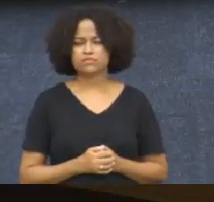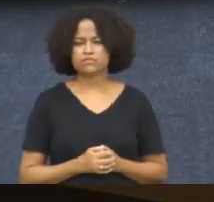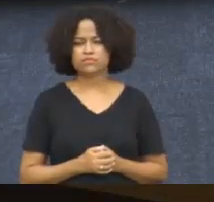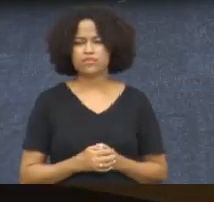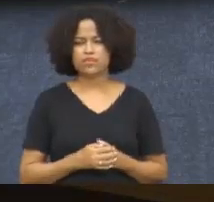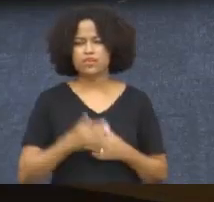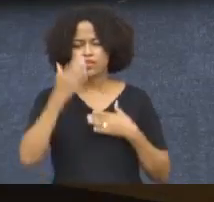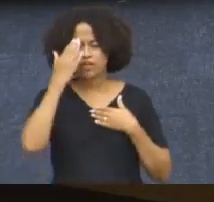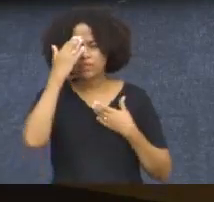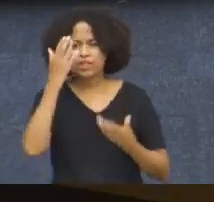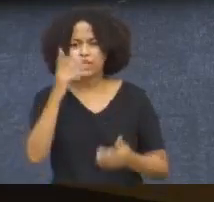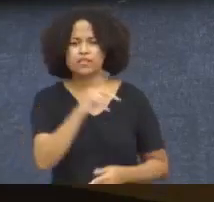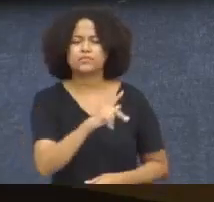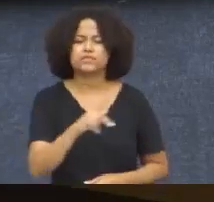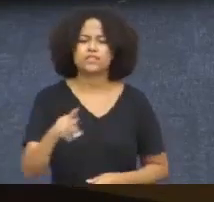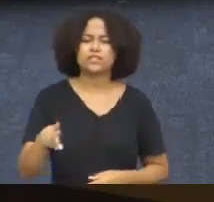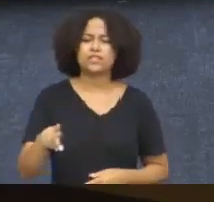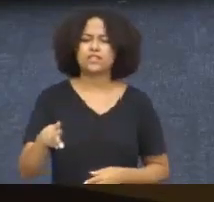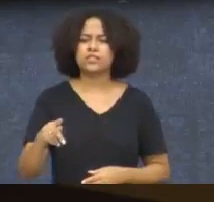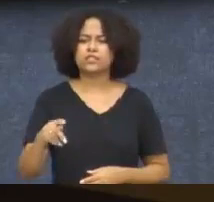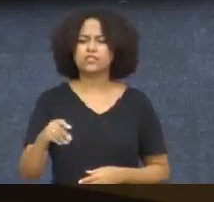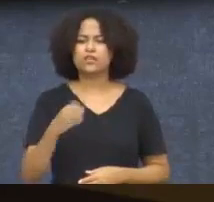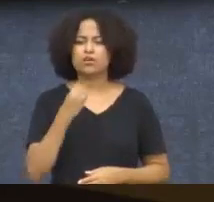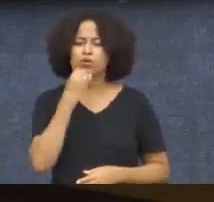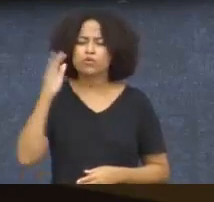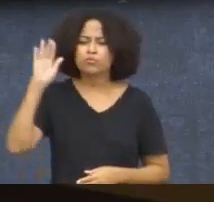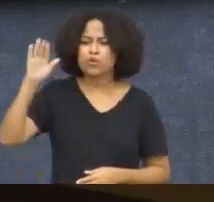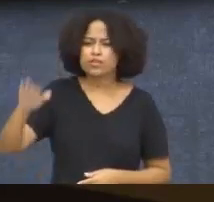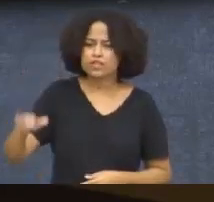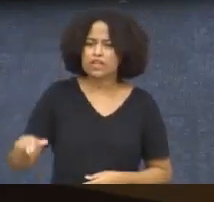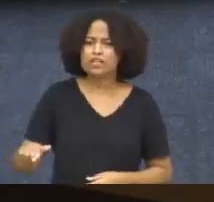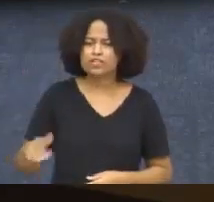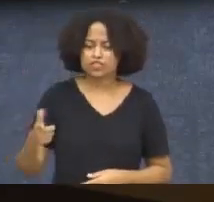Obrigado, presidente. Boa tarde a todos novamente.